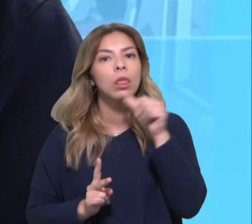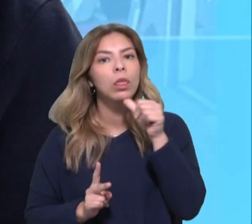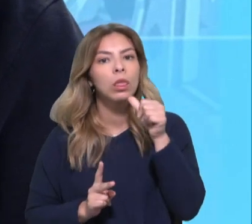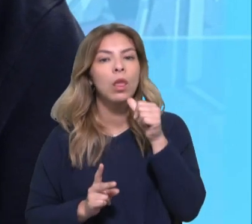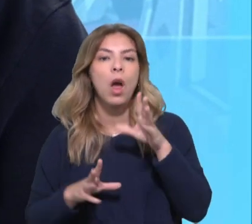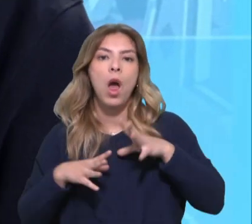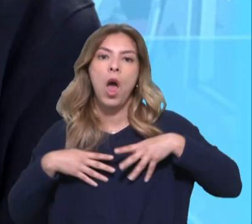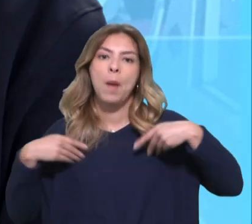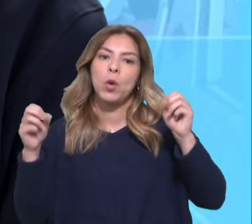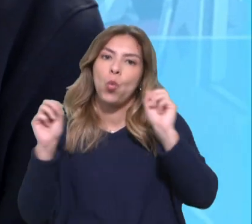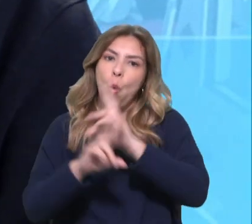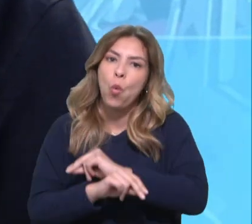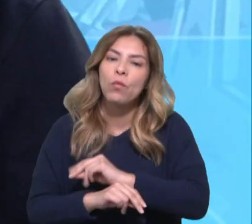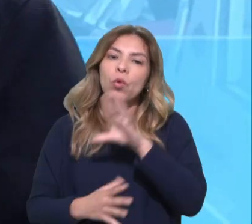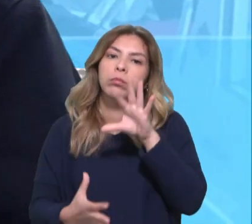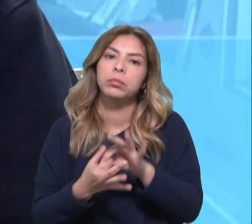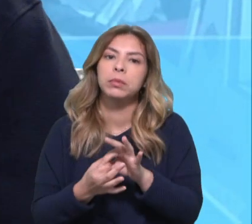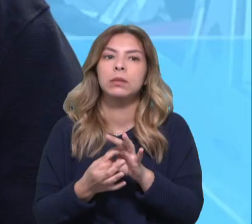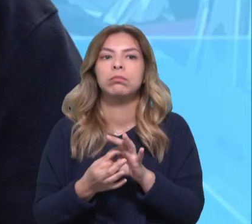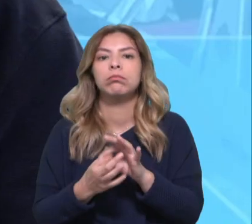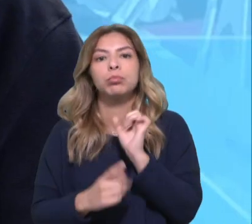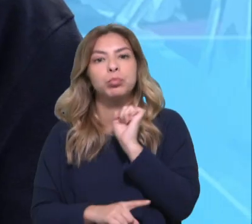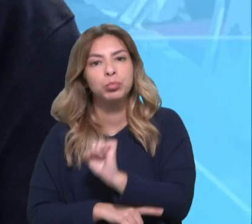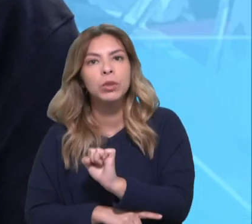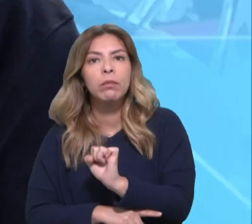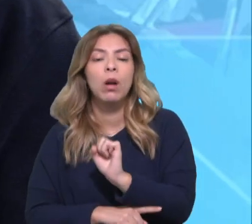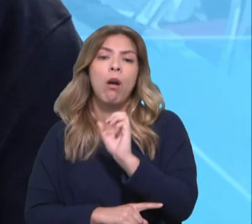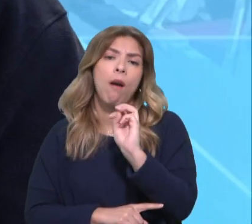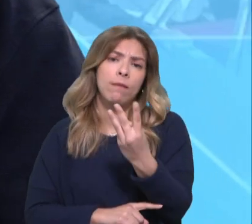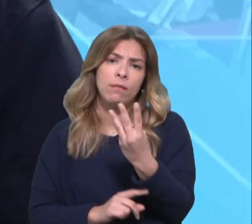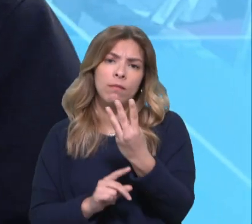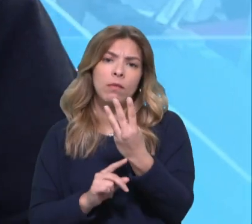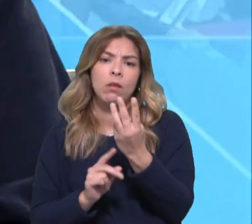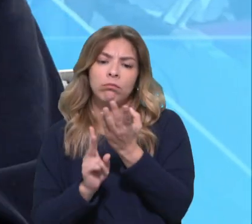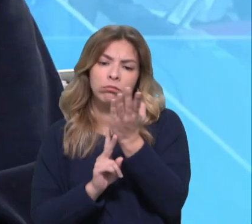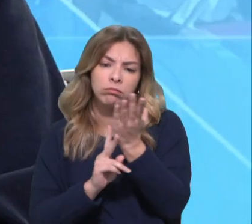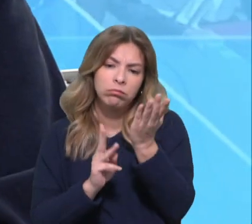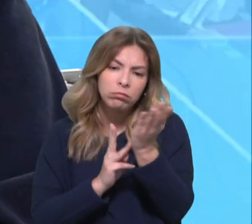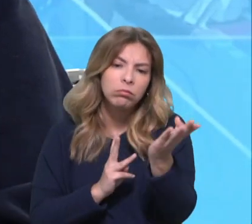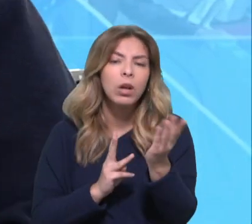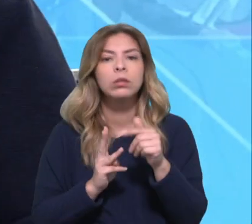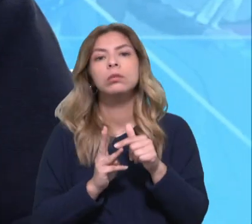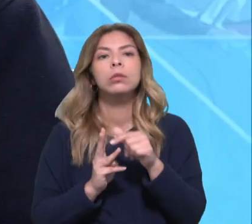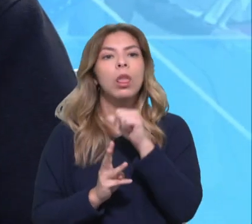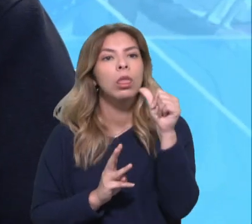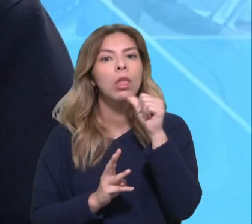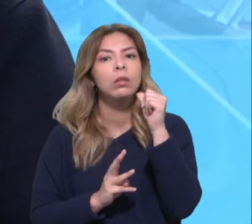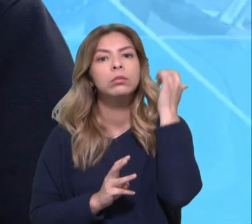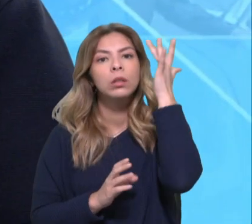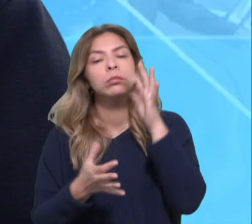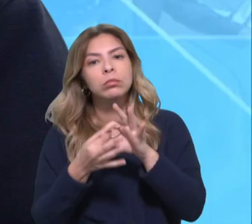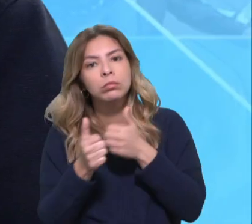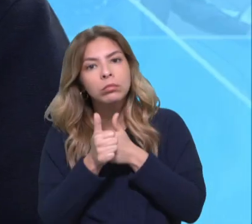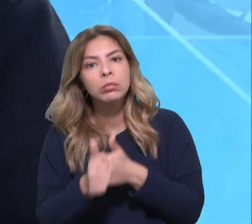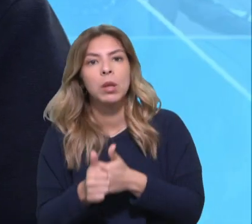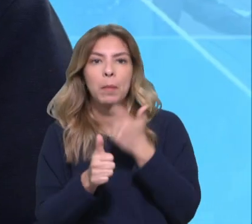e Sinfoneta de Óbidos. Portanto, são 3 espetáculos que vão fazer no Santuário do Senhor da Pedra. Quem